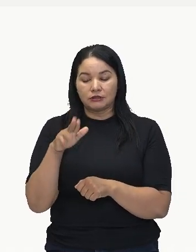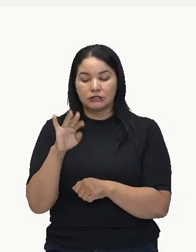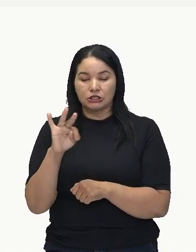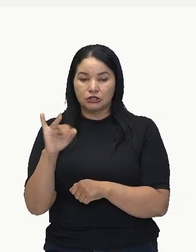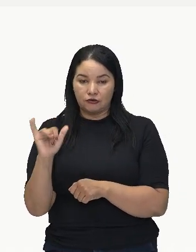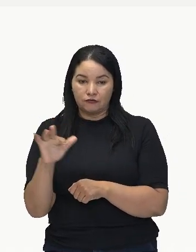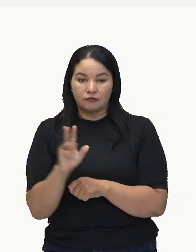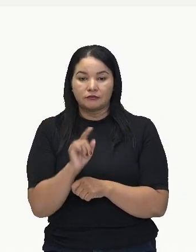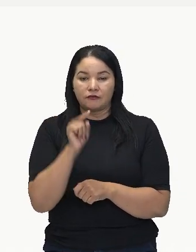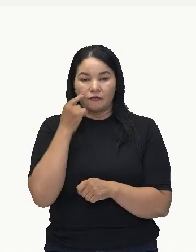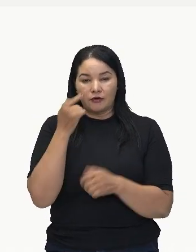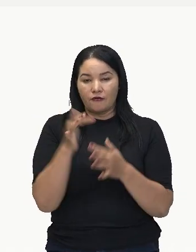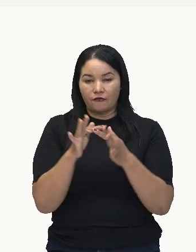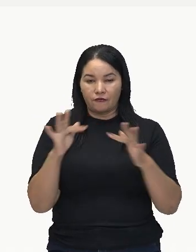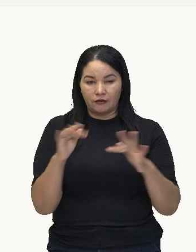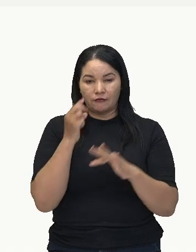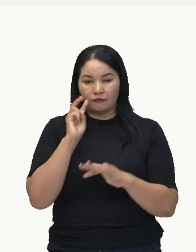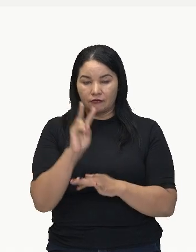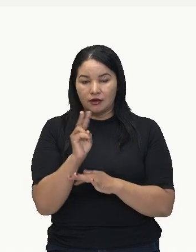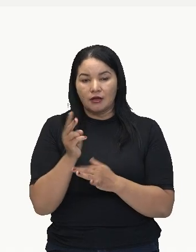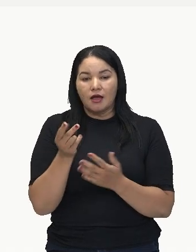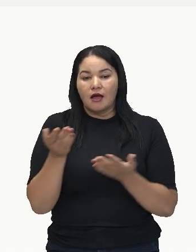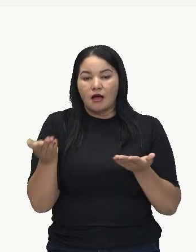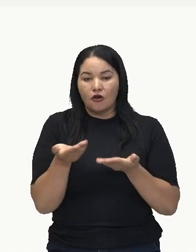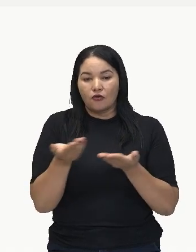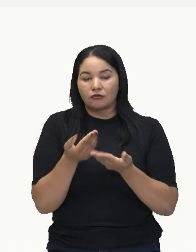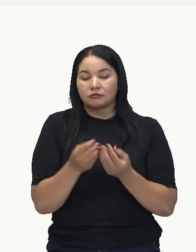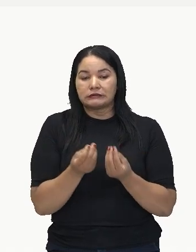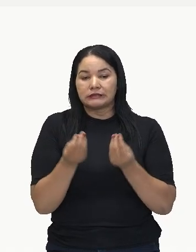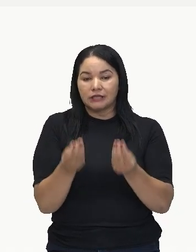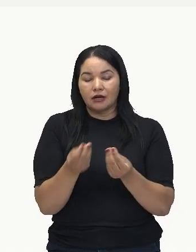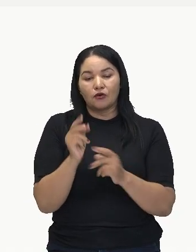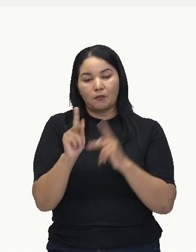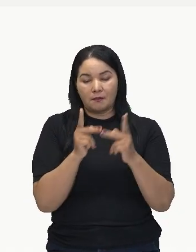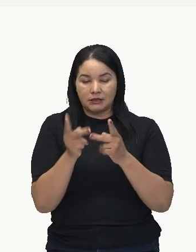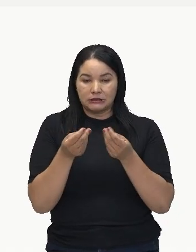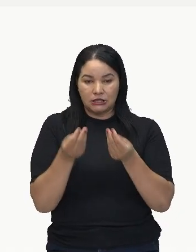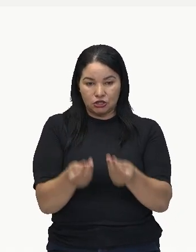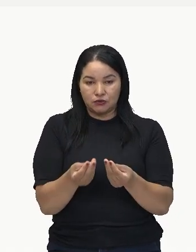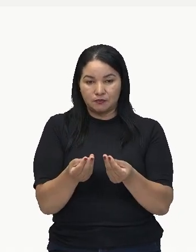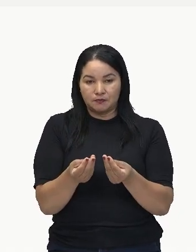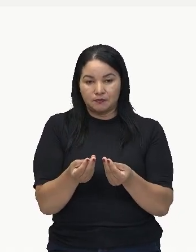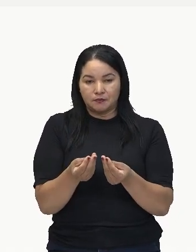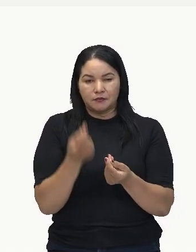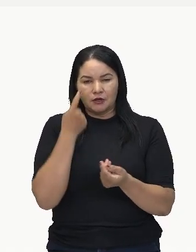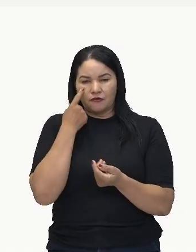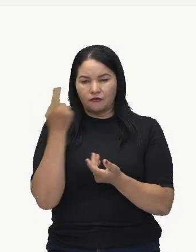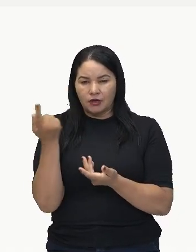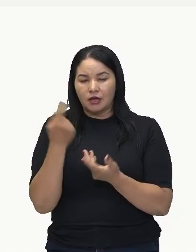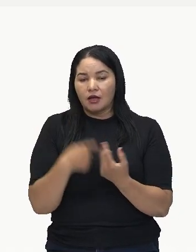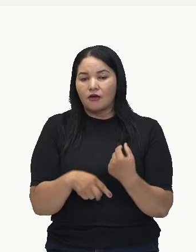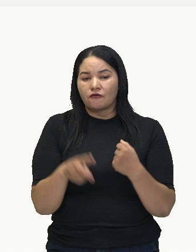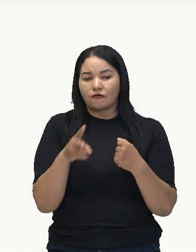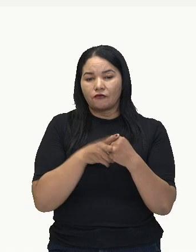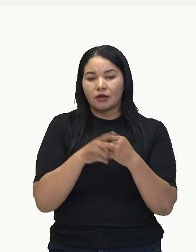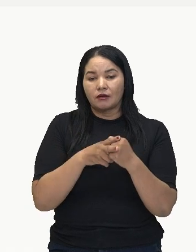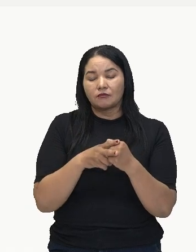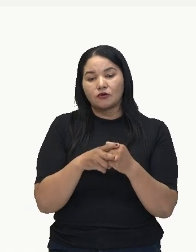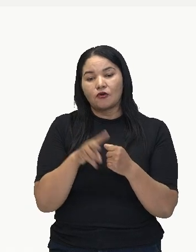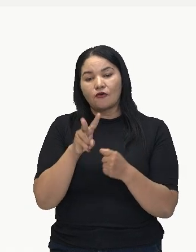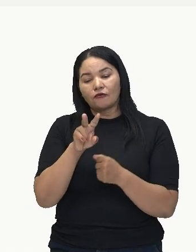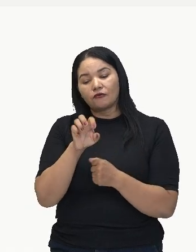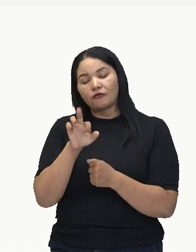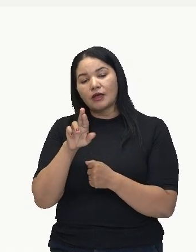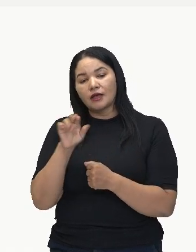amiga, quiero verla ahora e darle um regalo. Observe que o verbo ver e dar, eles estão na forma